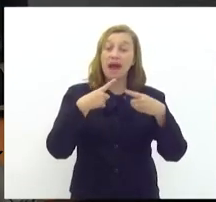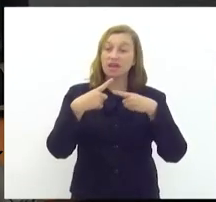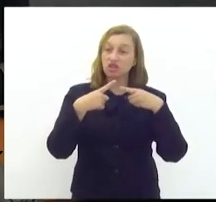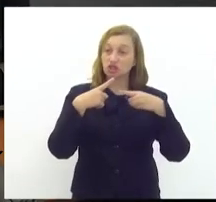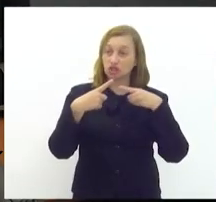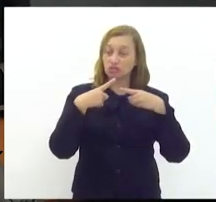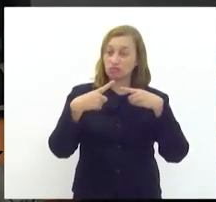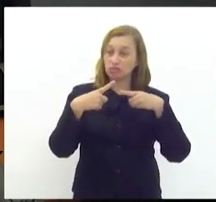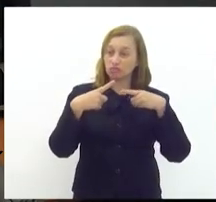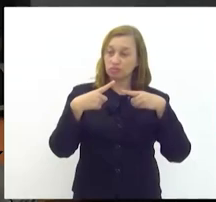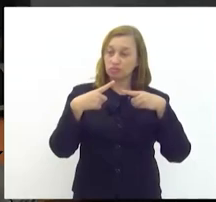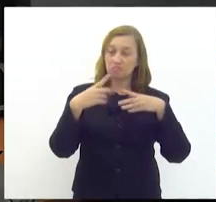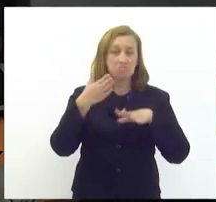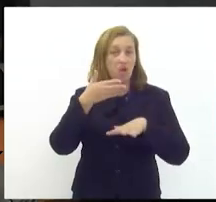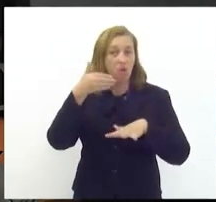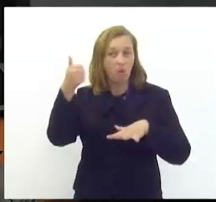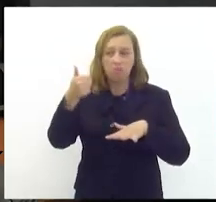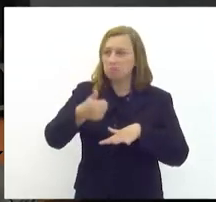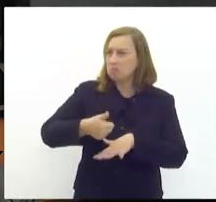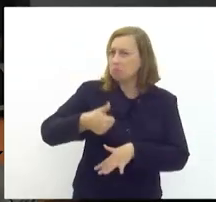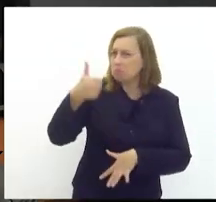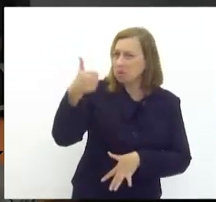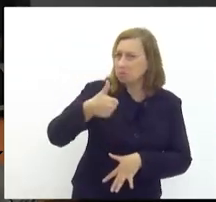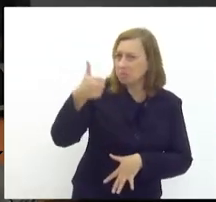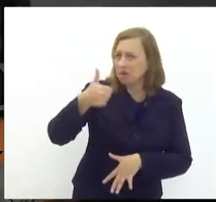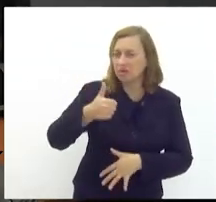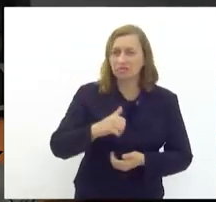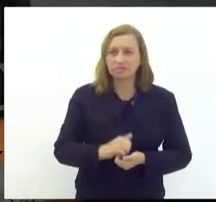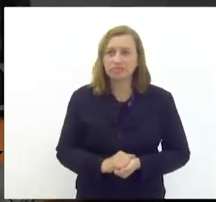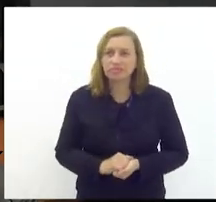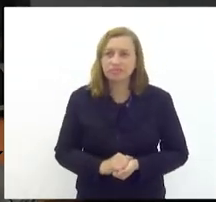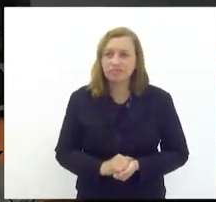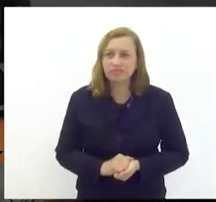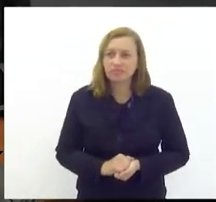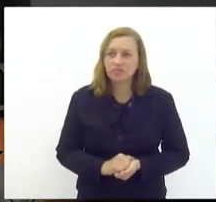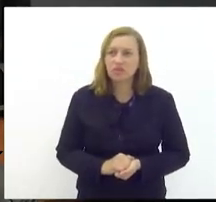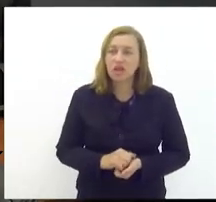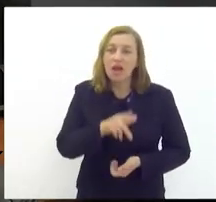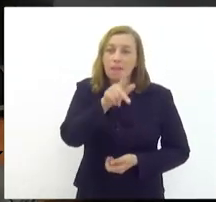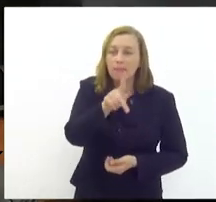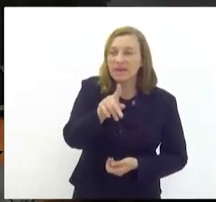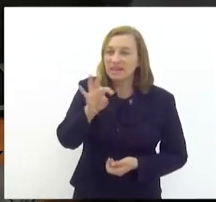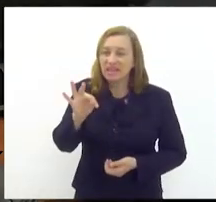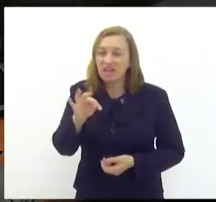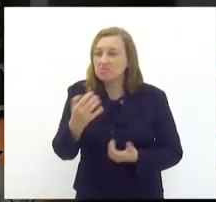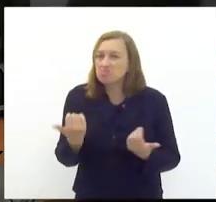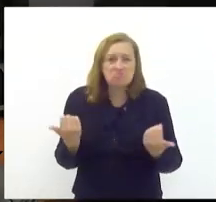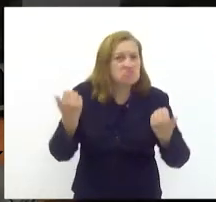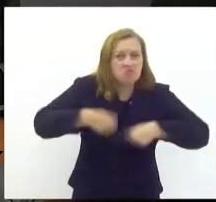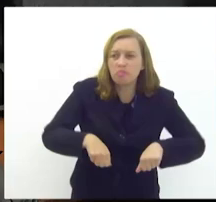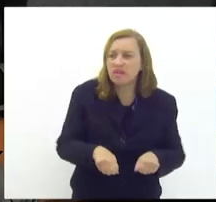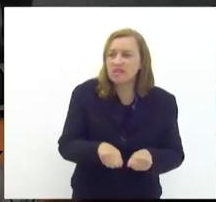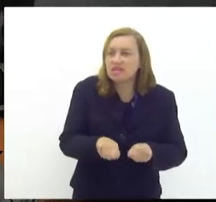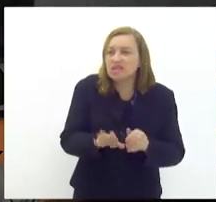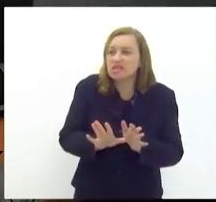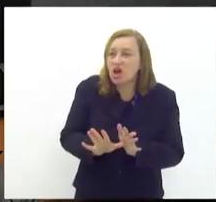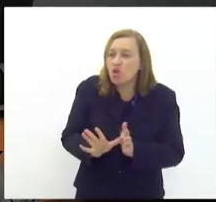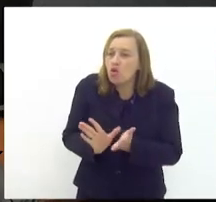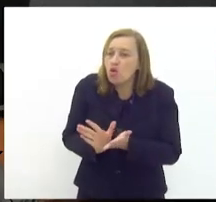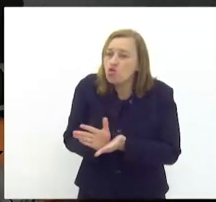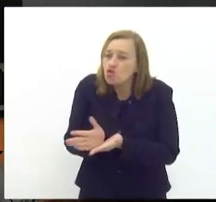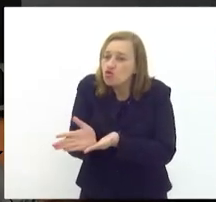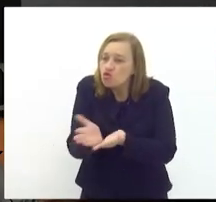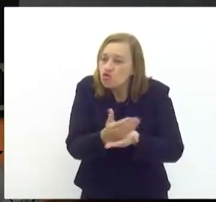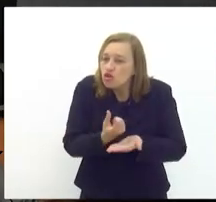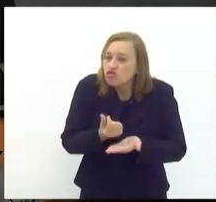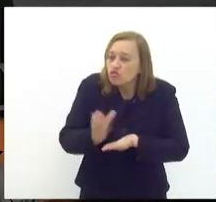pouquinho melhor primeira coisa PT não tá precisando de boquinha coisíssima nenhuma PT é